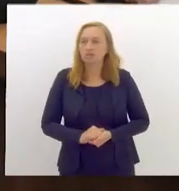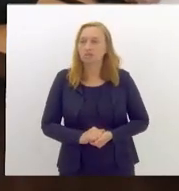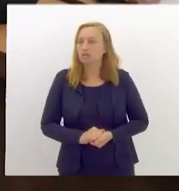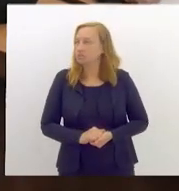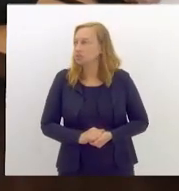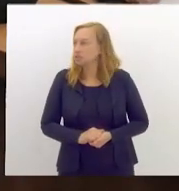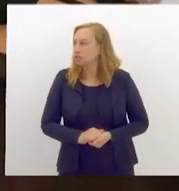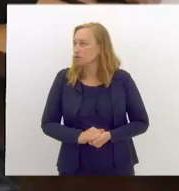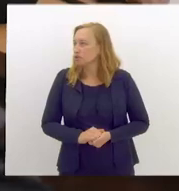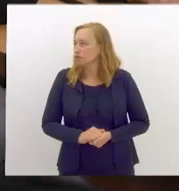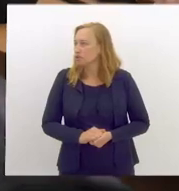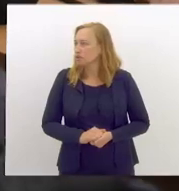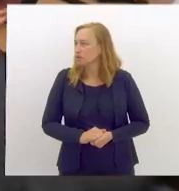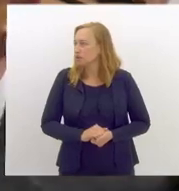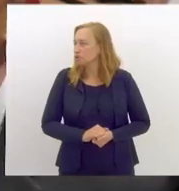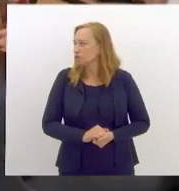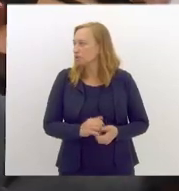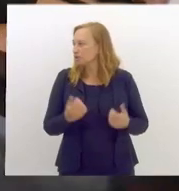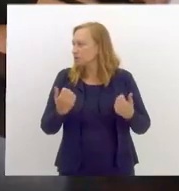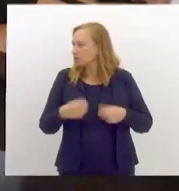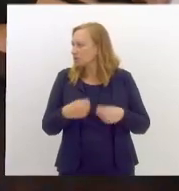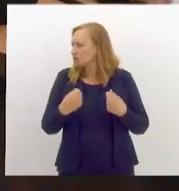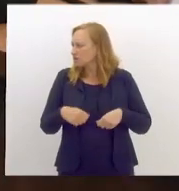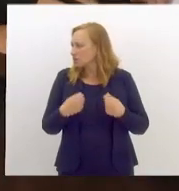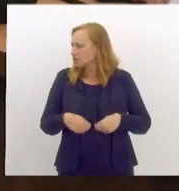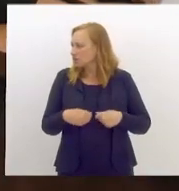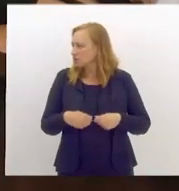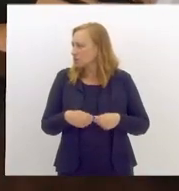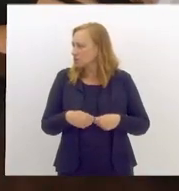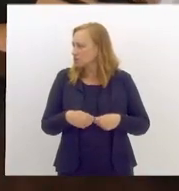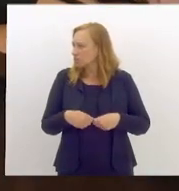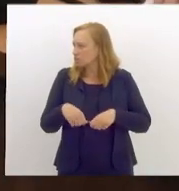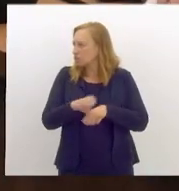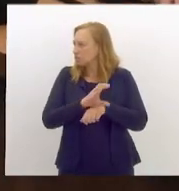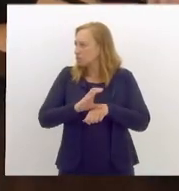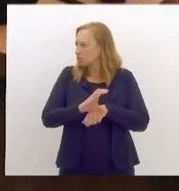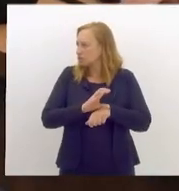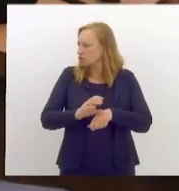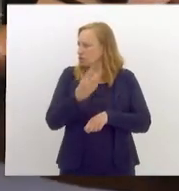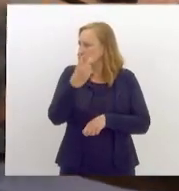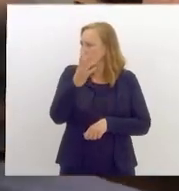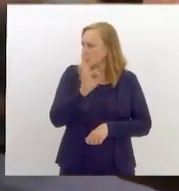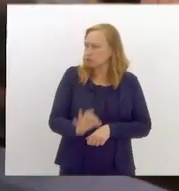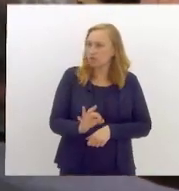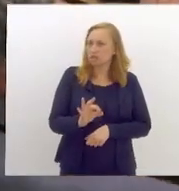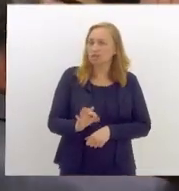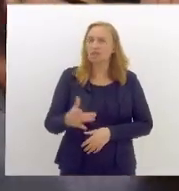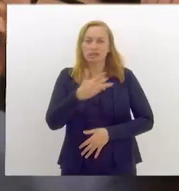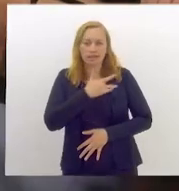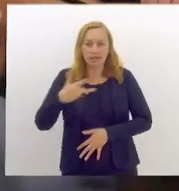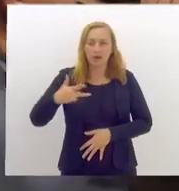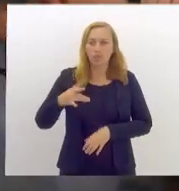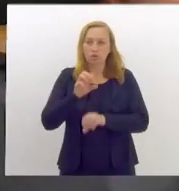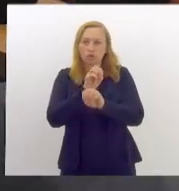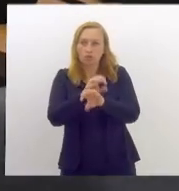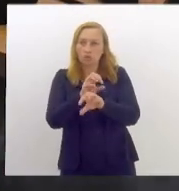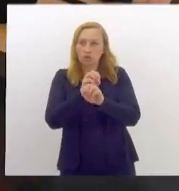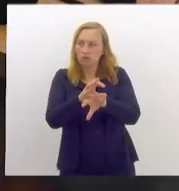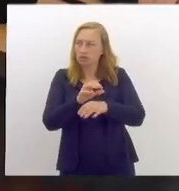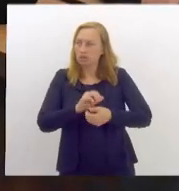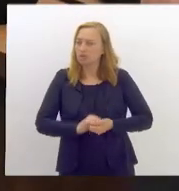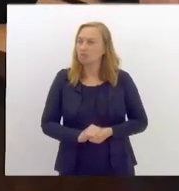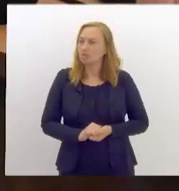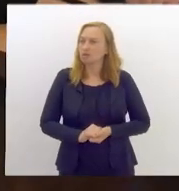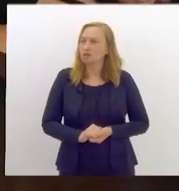nem o mínimo necessário constitucional de 2% aplicado na saúde de educação com